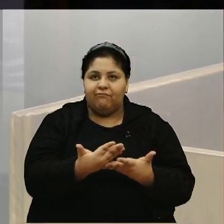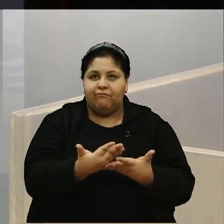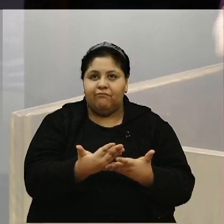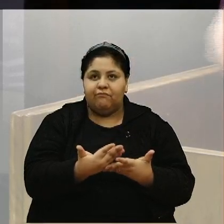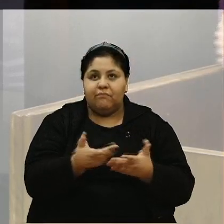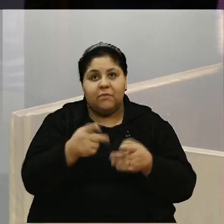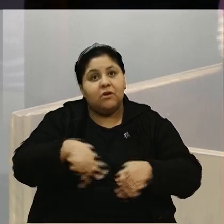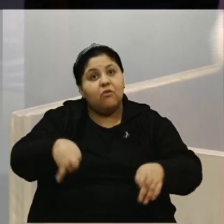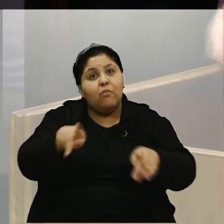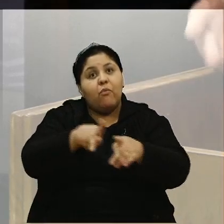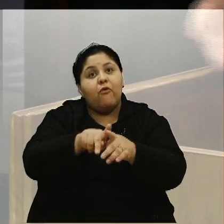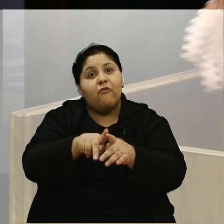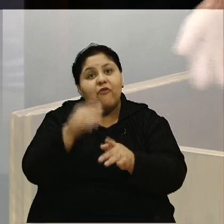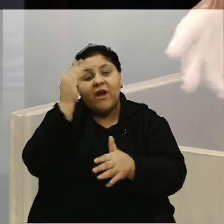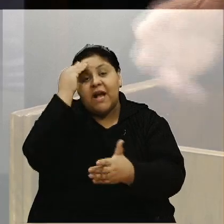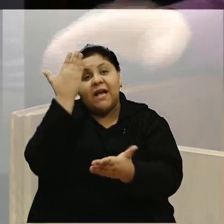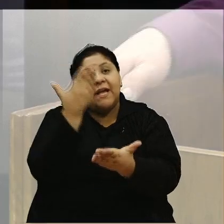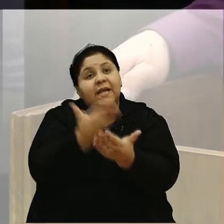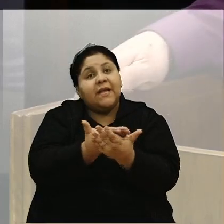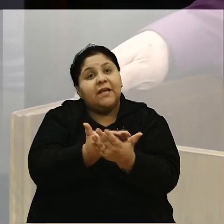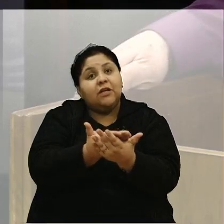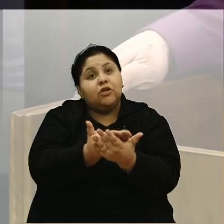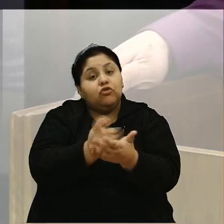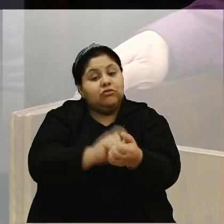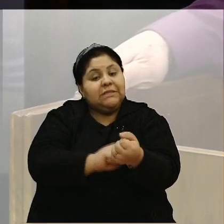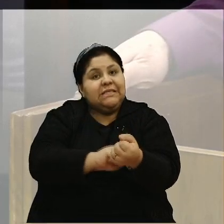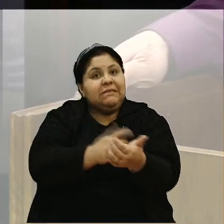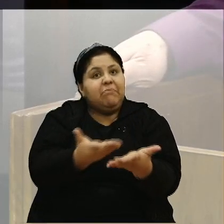o povo acaba acreditando no desespero.